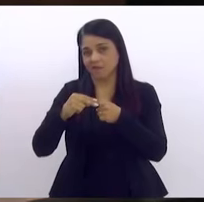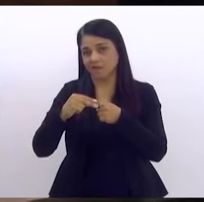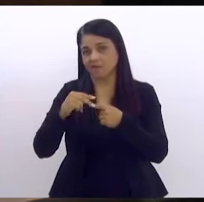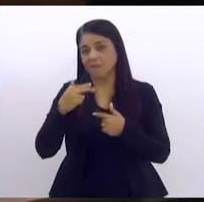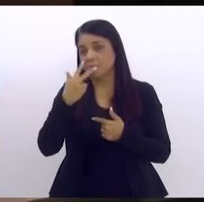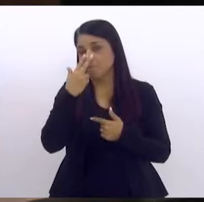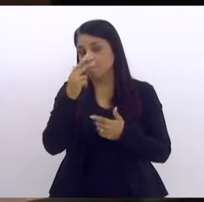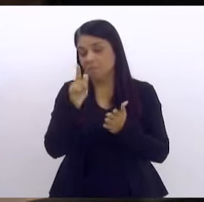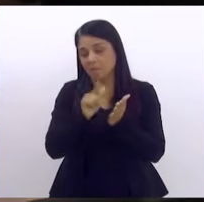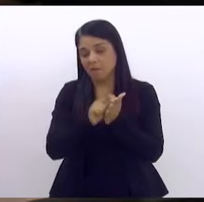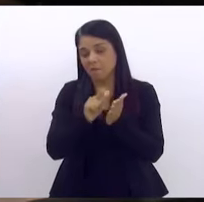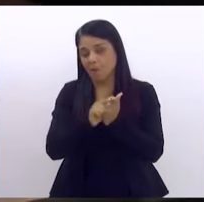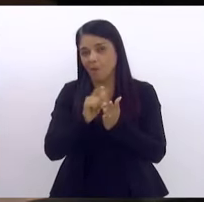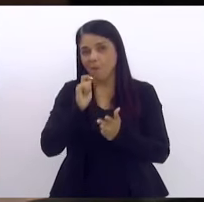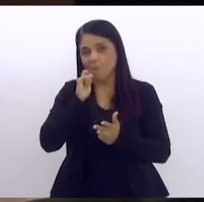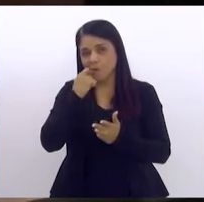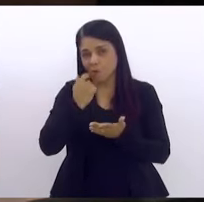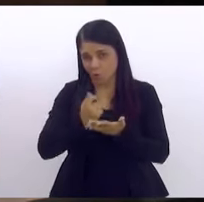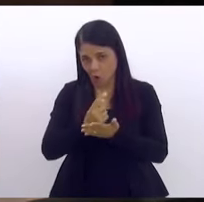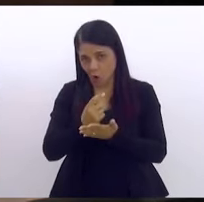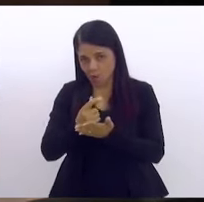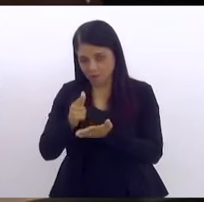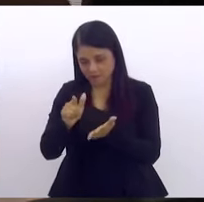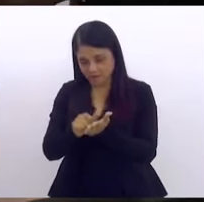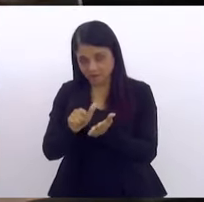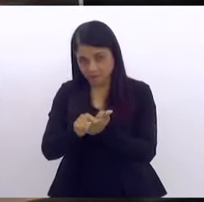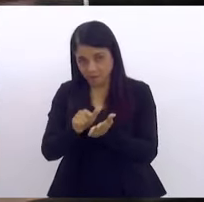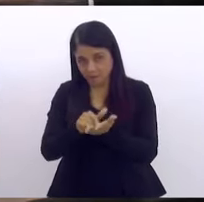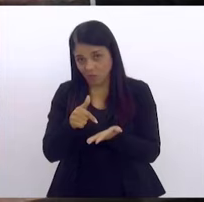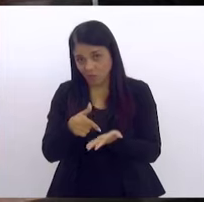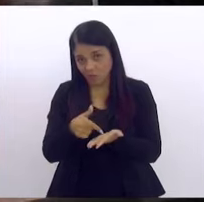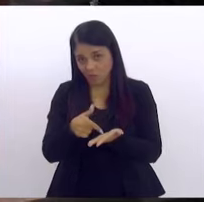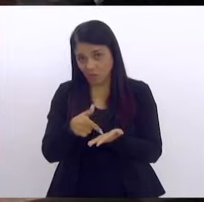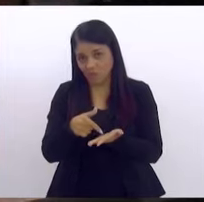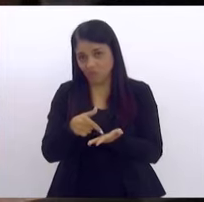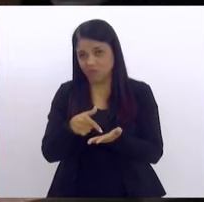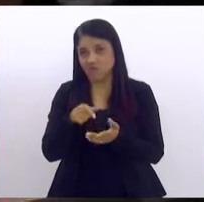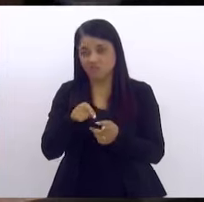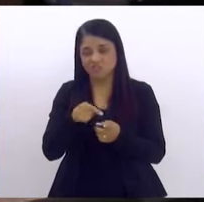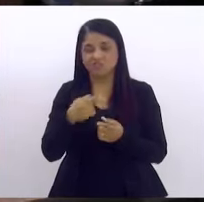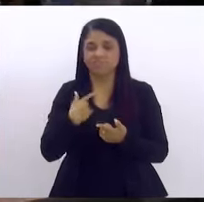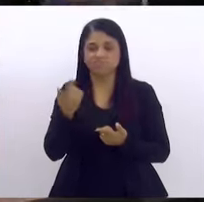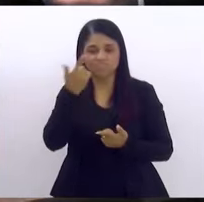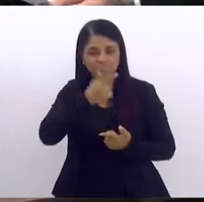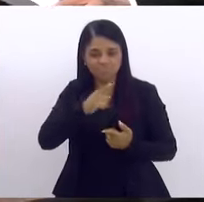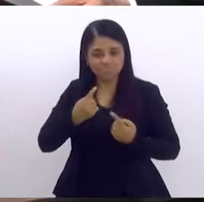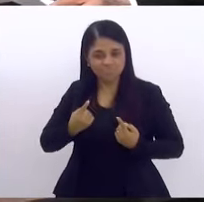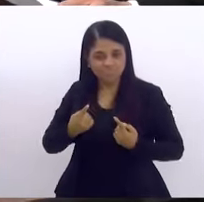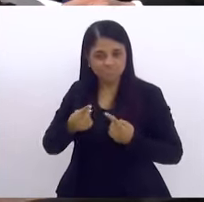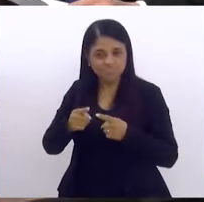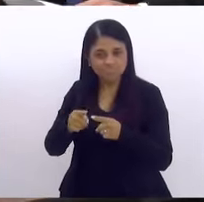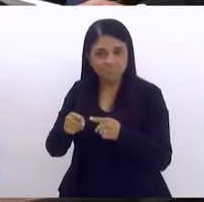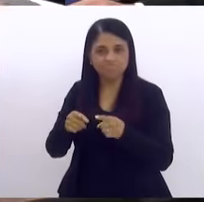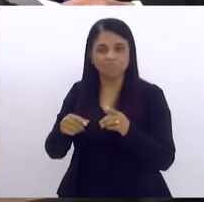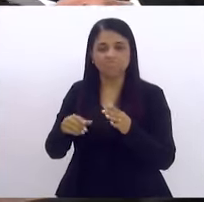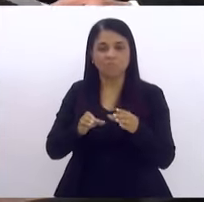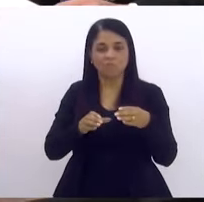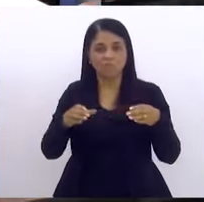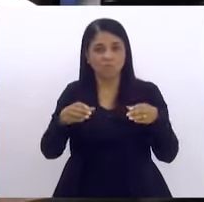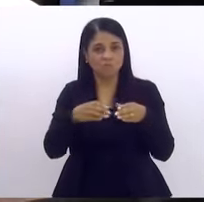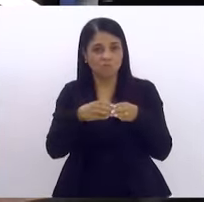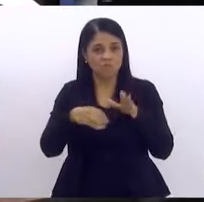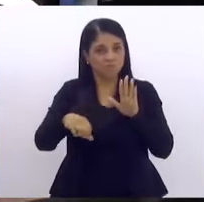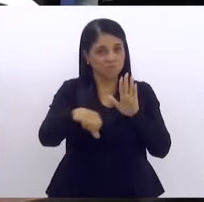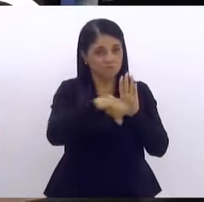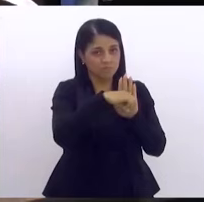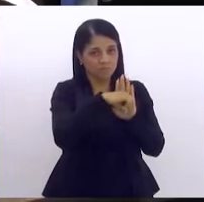E eu acho que se nós conseguirmos combater essas organizações criminosas que se instalaram há